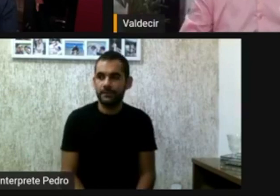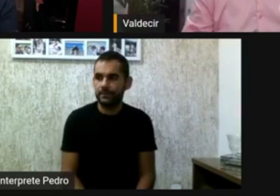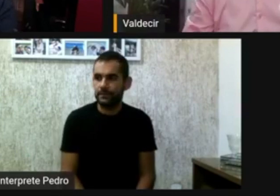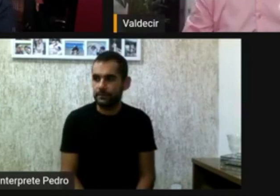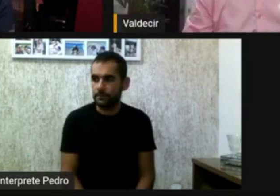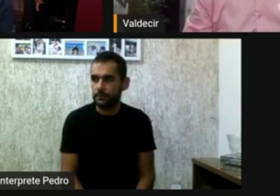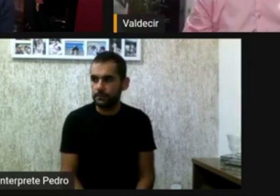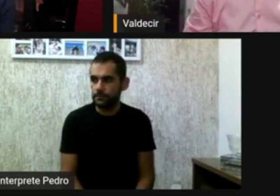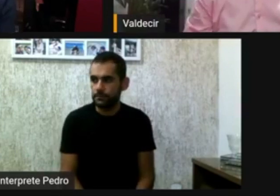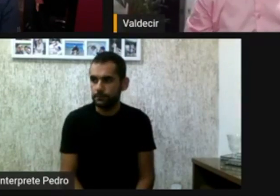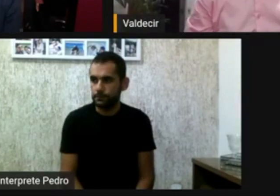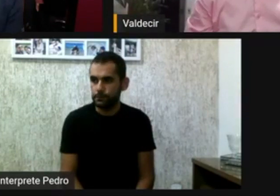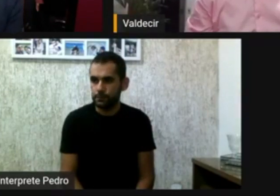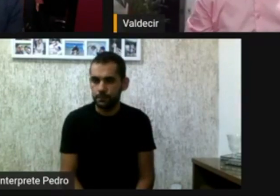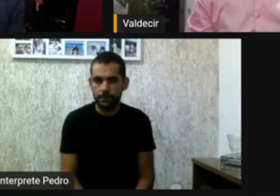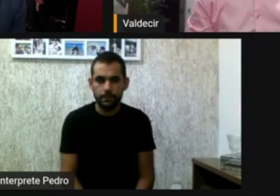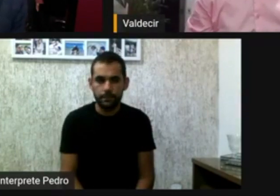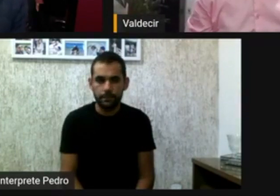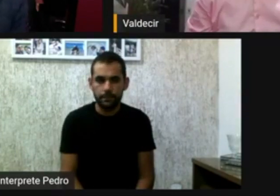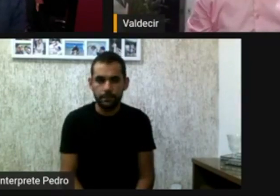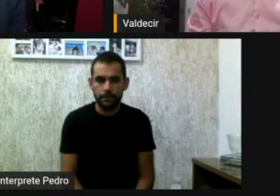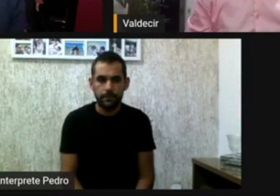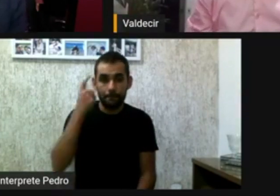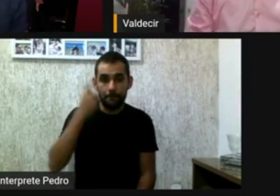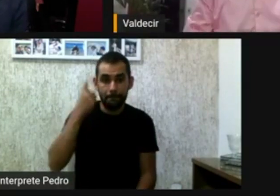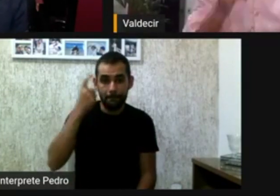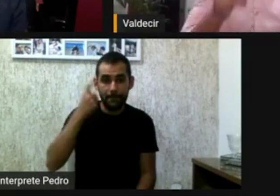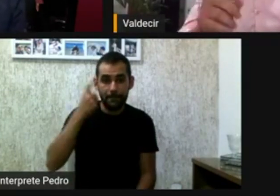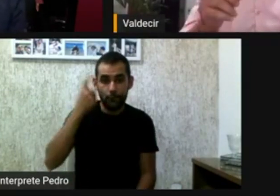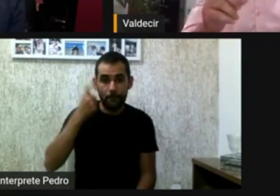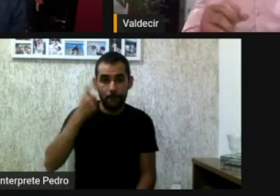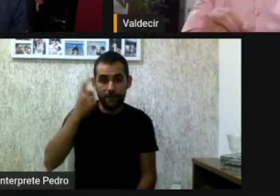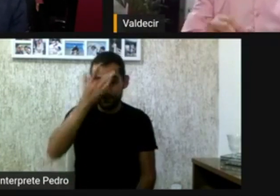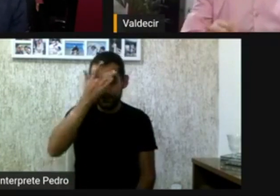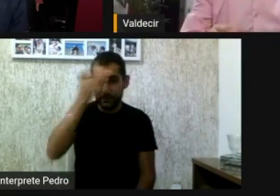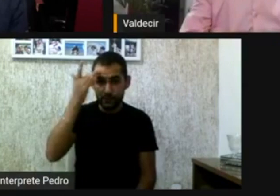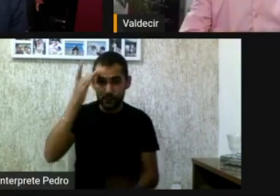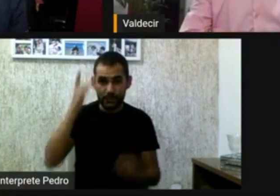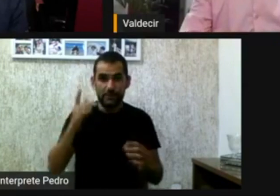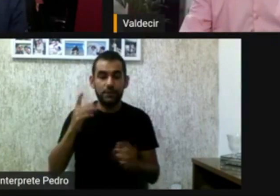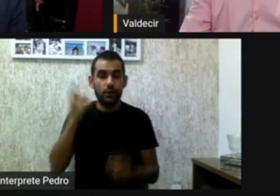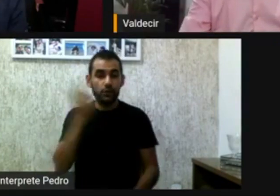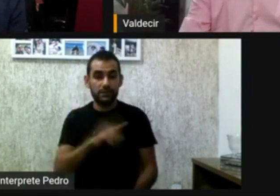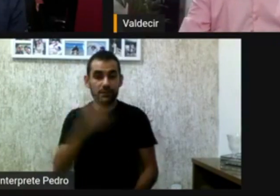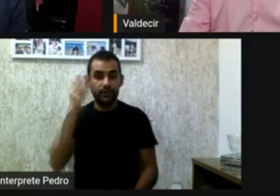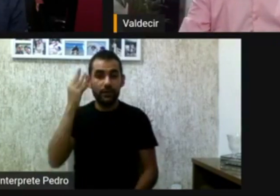Sim, tá picando bastante o dele mesmo. Deve ser a. Aí vamos bater a senha do